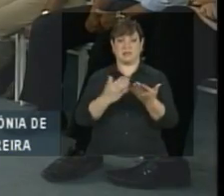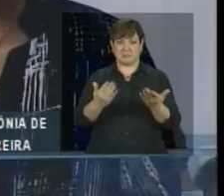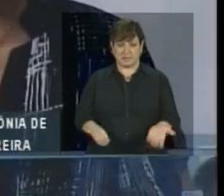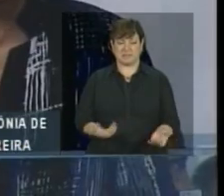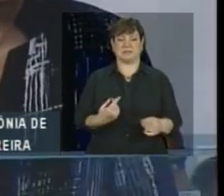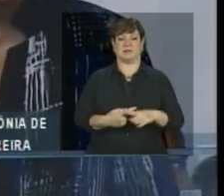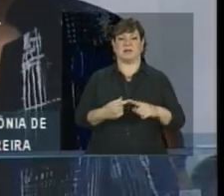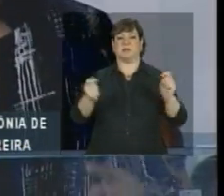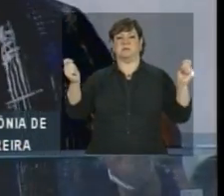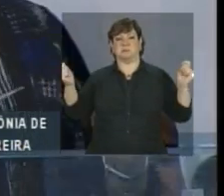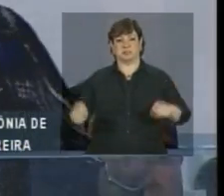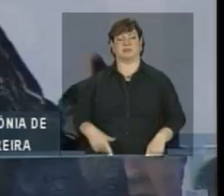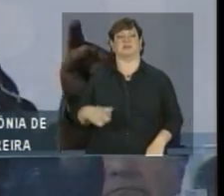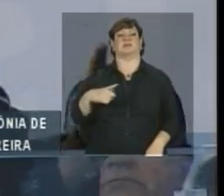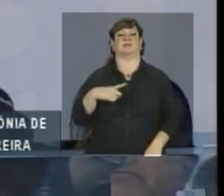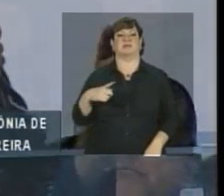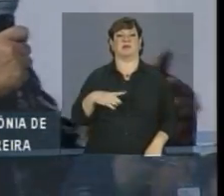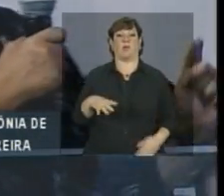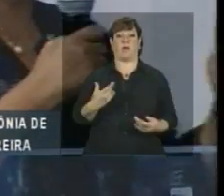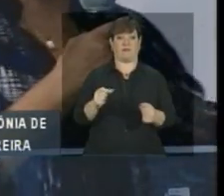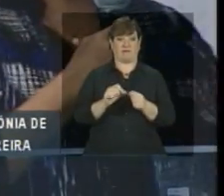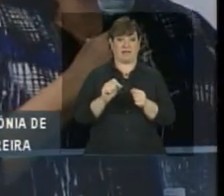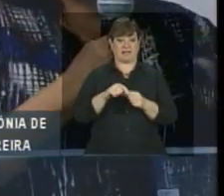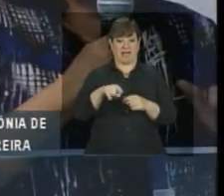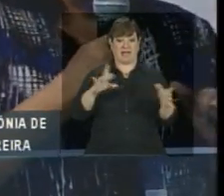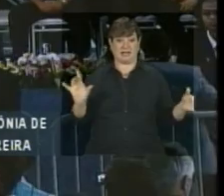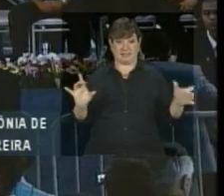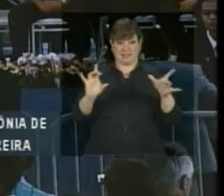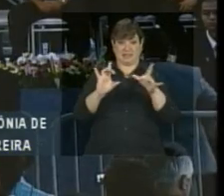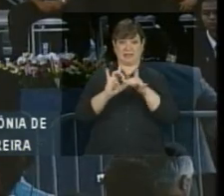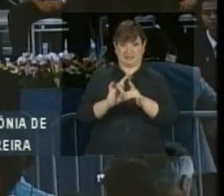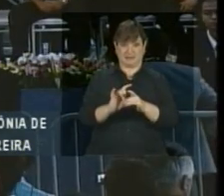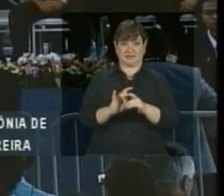que tiveram de, ao fazer essa integração,